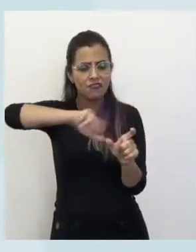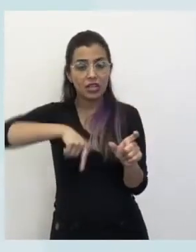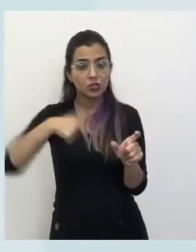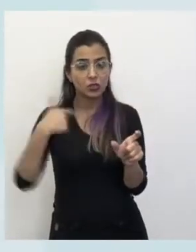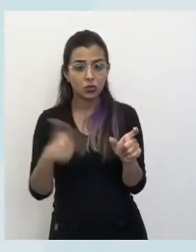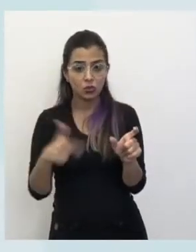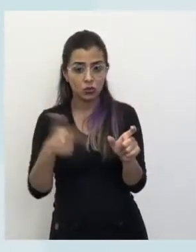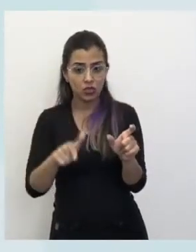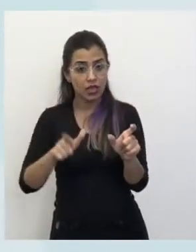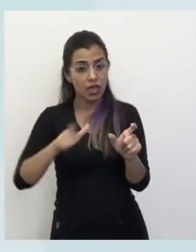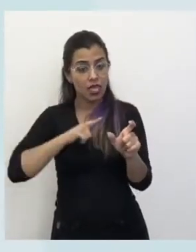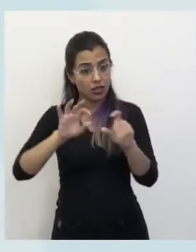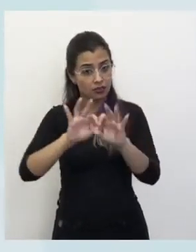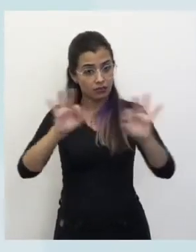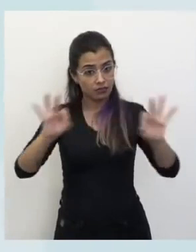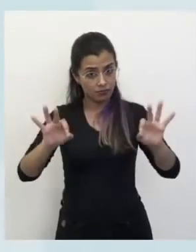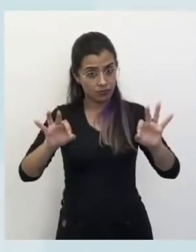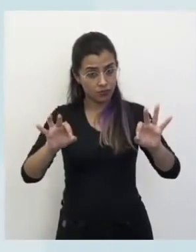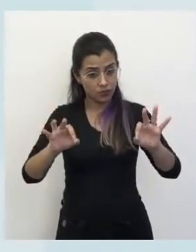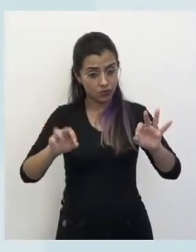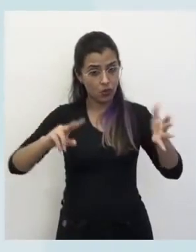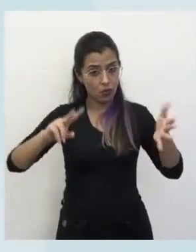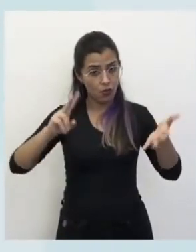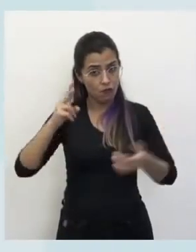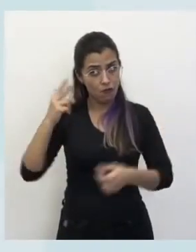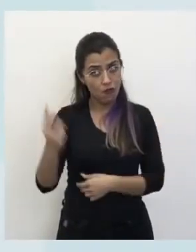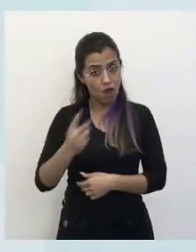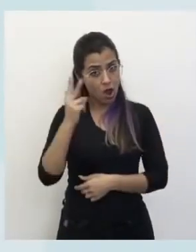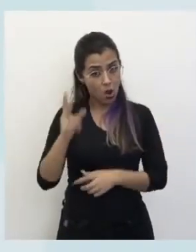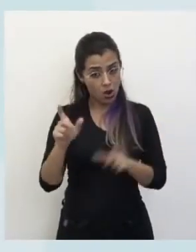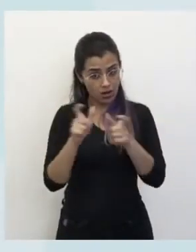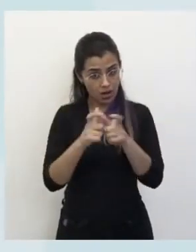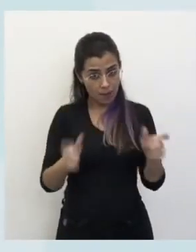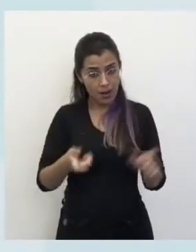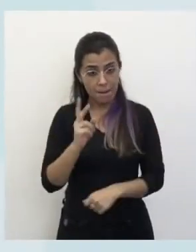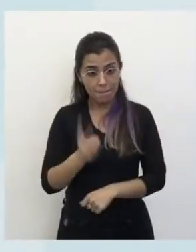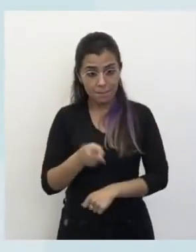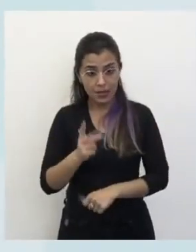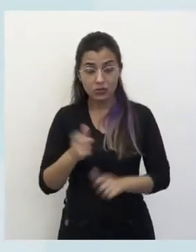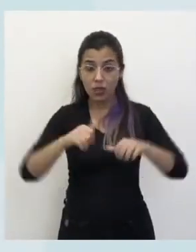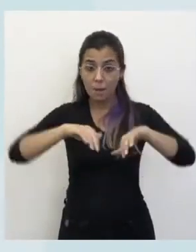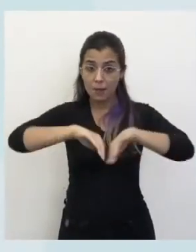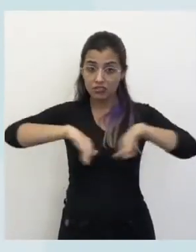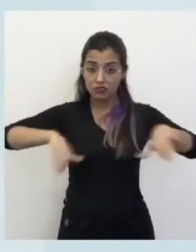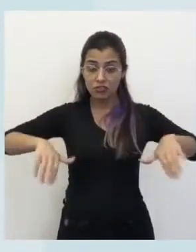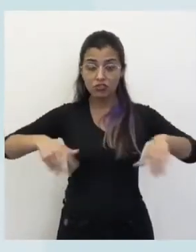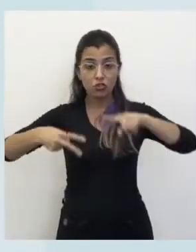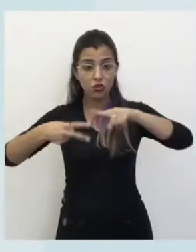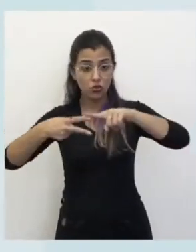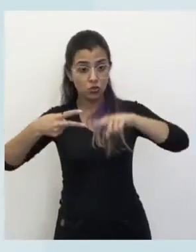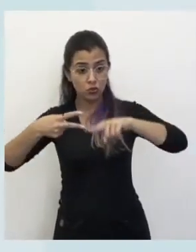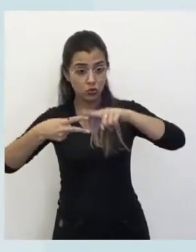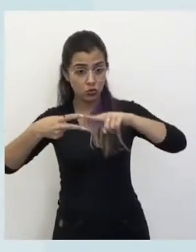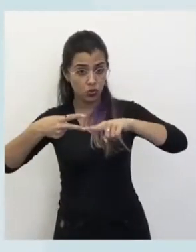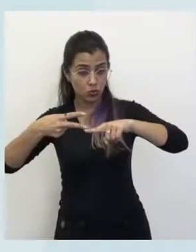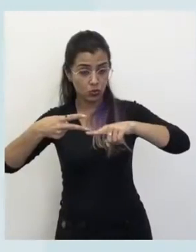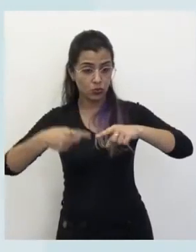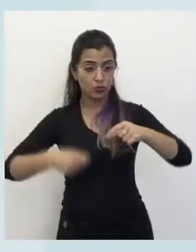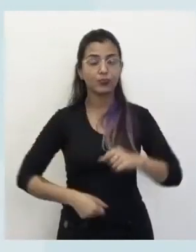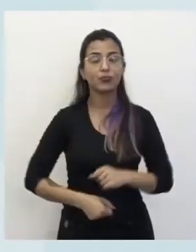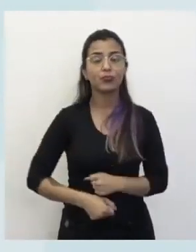ligar orações ou termos de mesmo valor gramatical. Elas podem ser divididas em duas. Eu tenho as